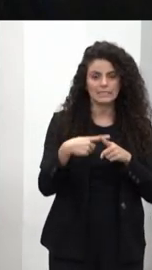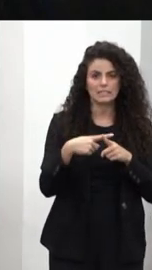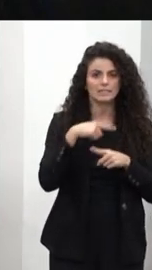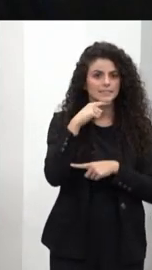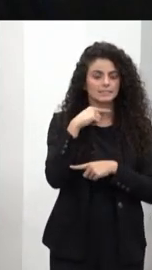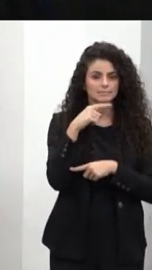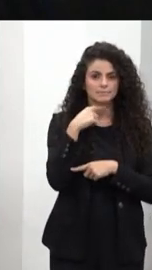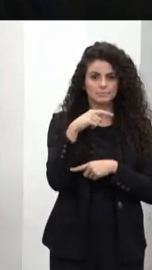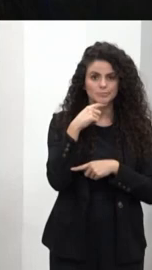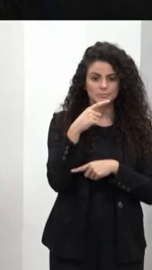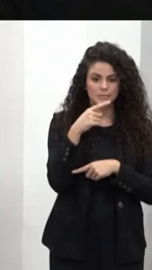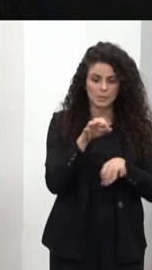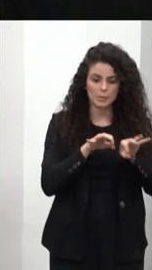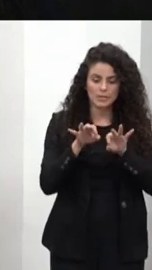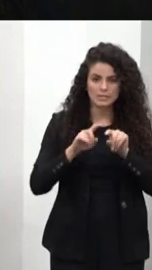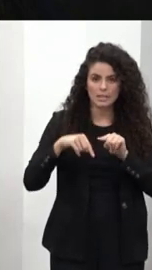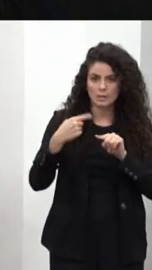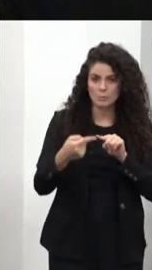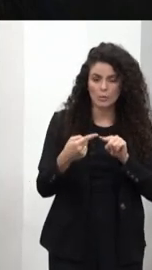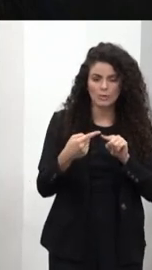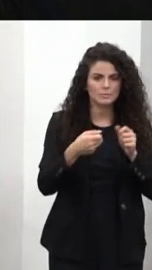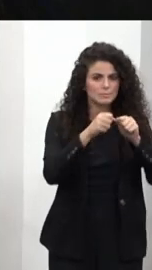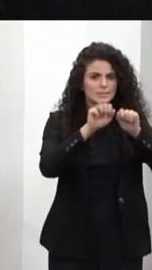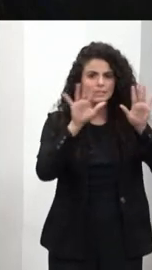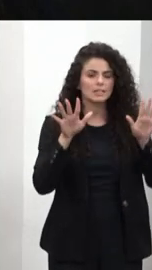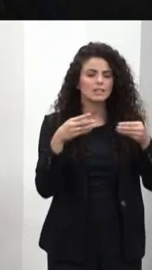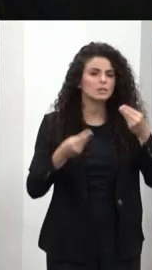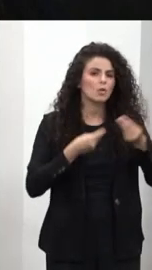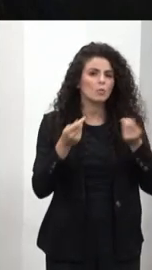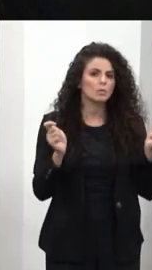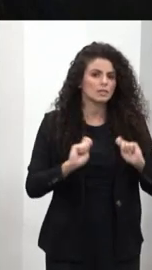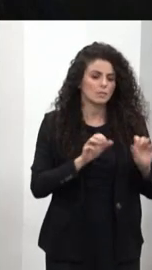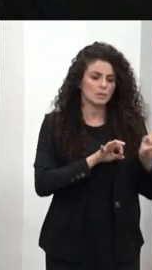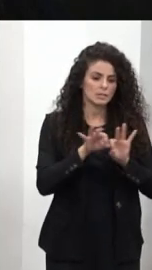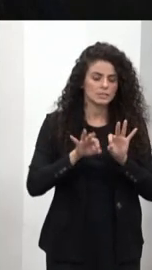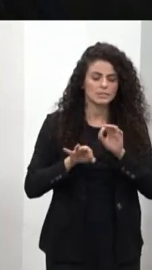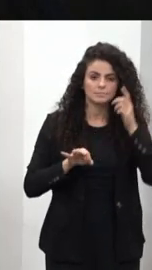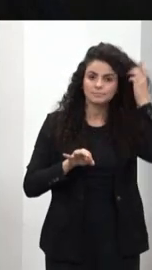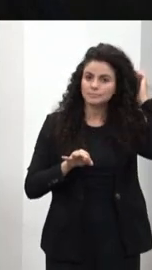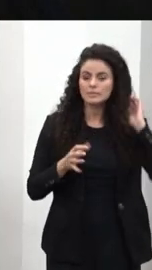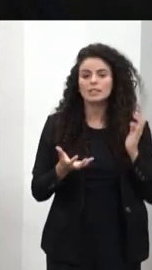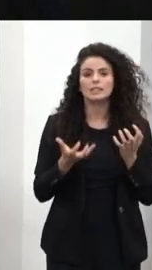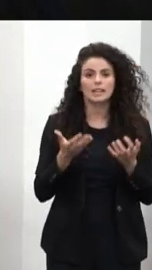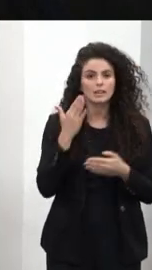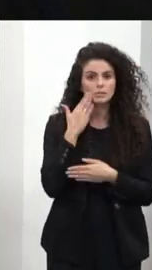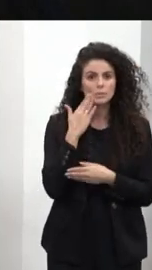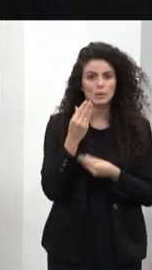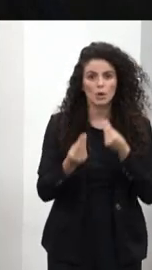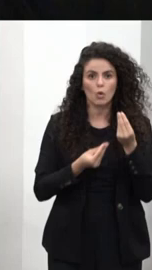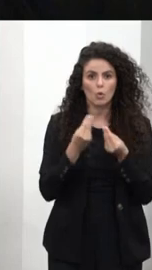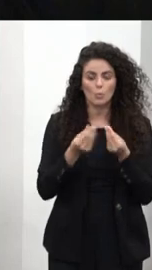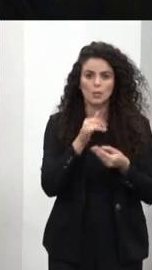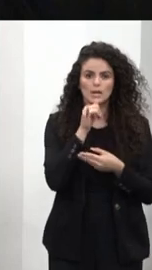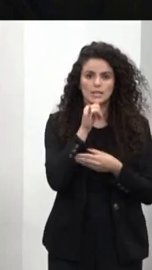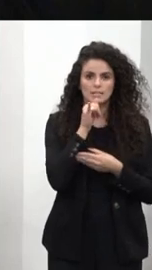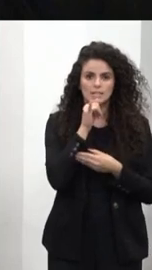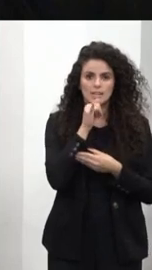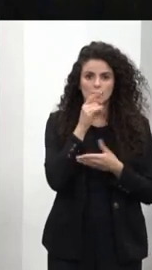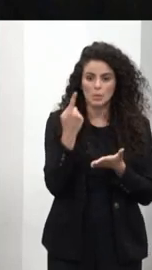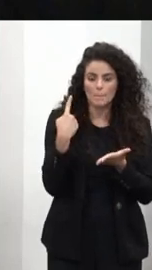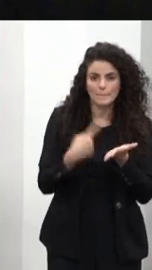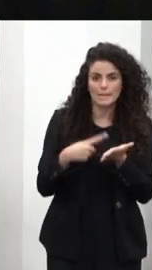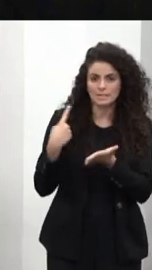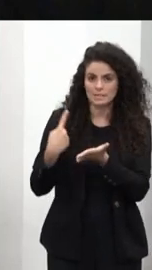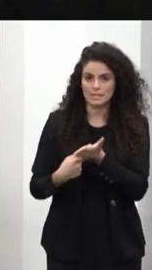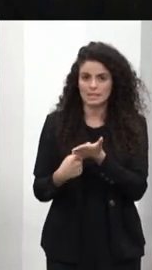vocês se o Tiago pode explicar um pouquinho melhor como é que vai ser também gostaria de saber sobre os consórcios intermunicipais como é que o link